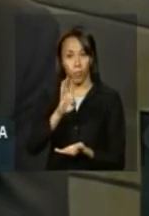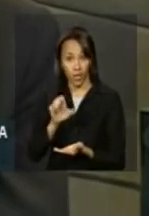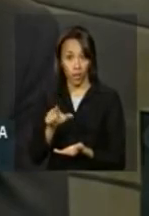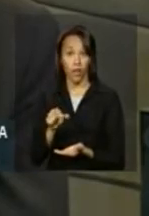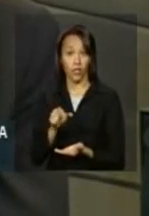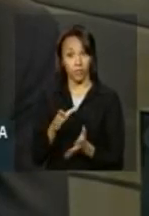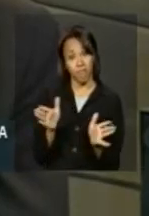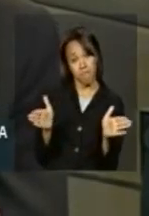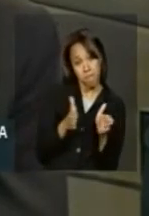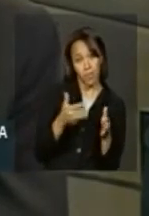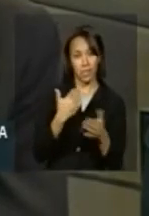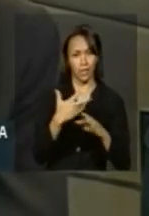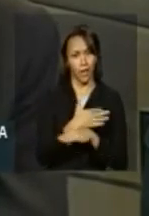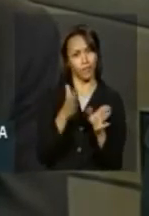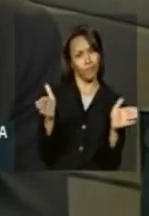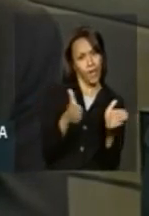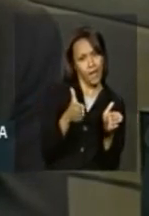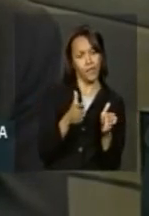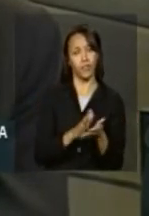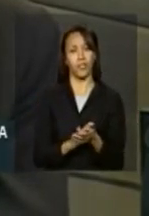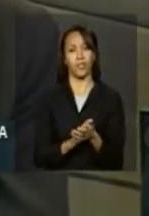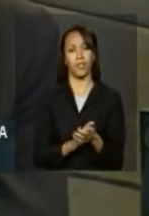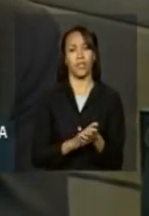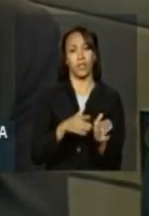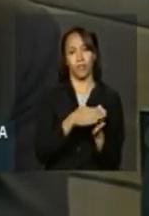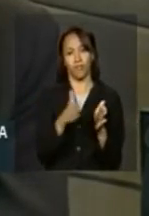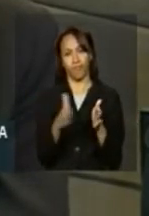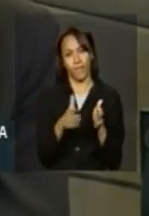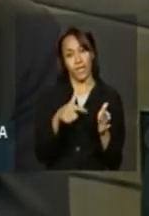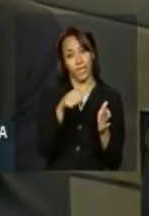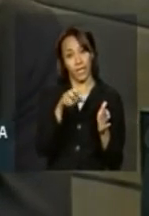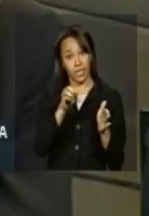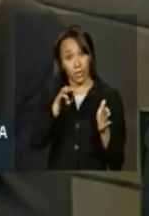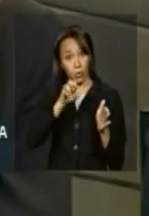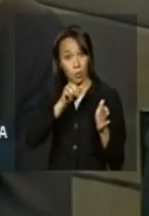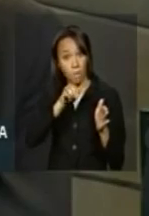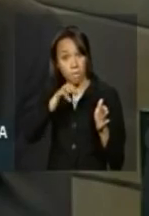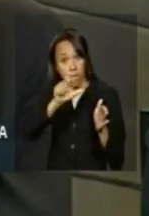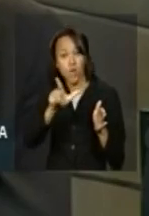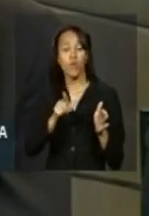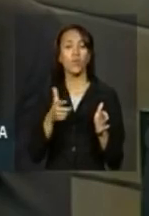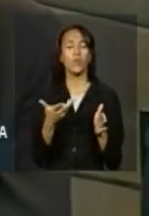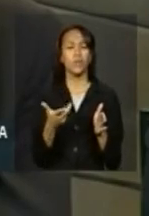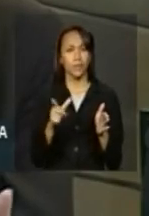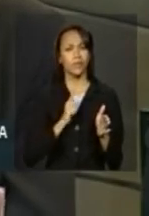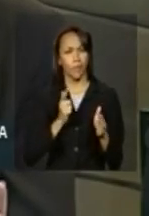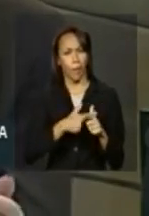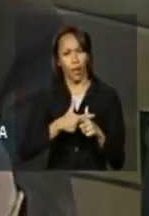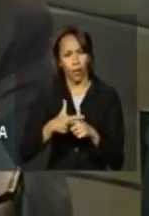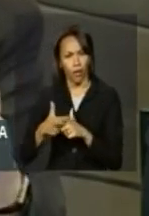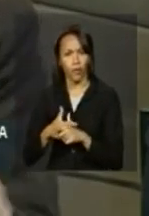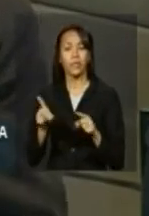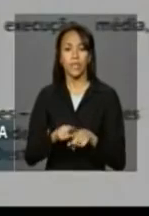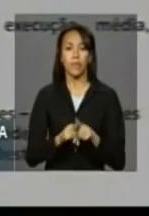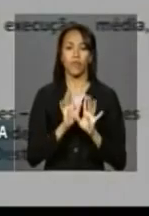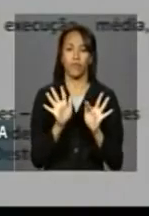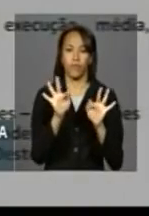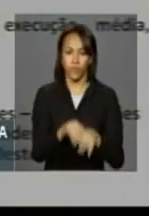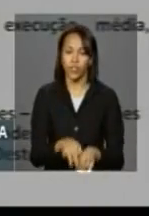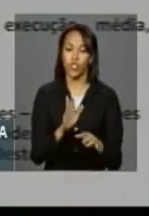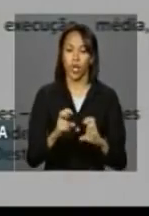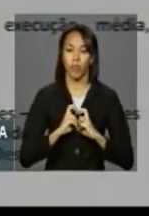cidades, entre 250 mil e 700 mil habitantes, também cidades afetadas por esse problema. E concluímos a obra